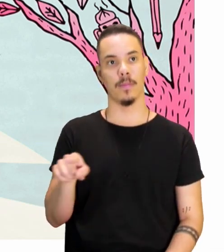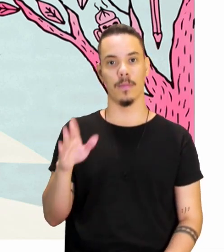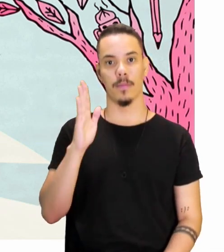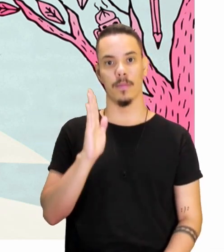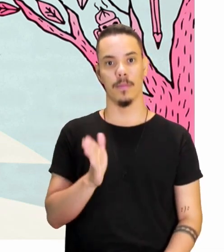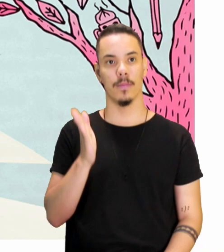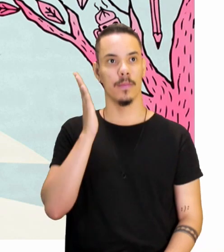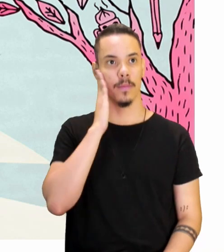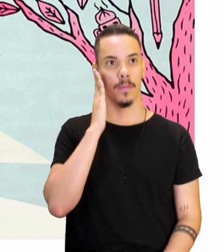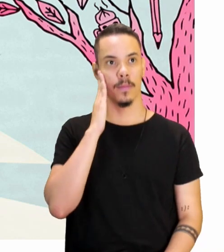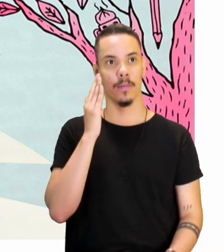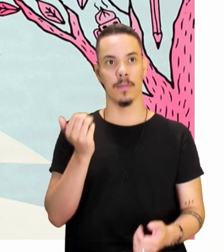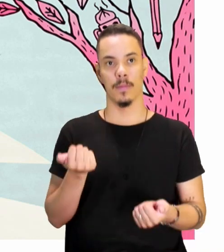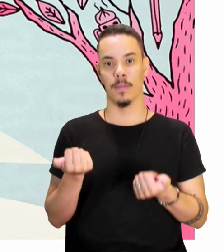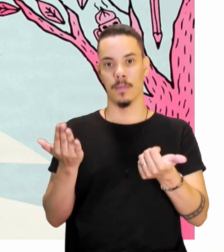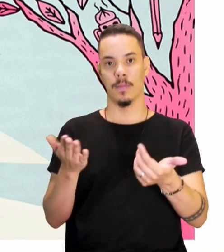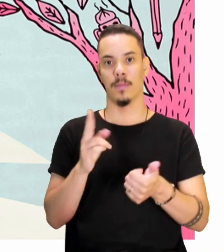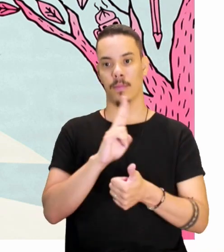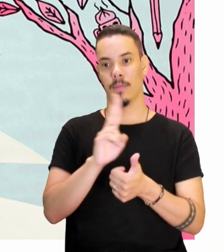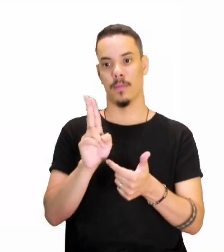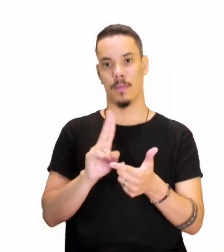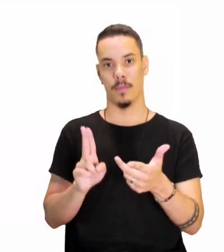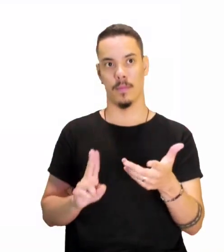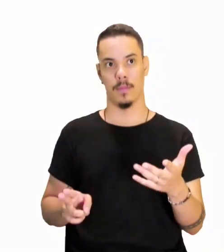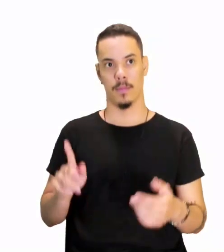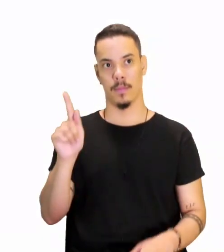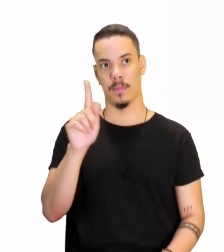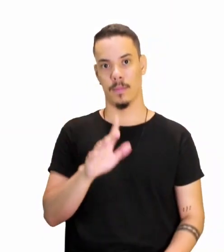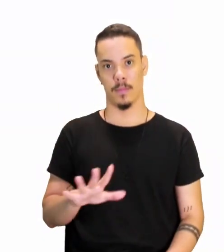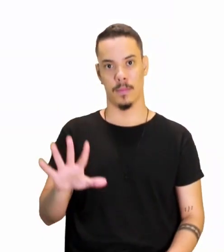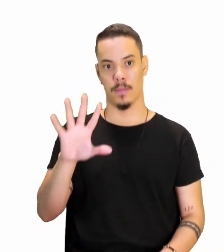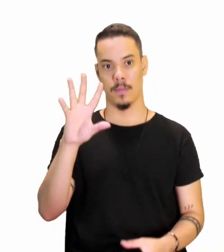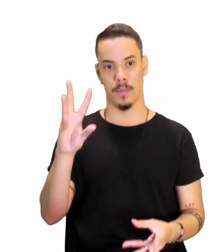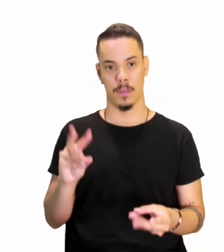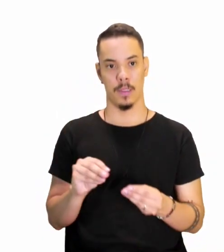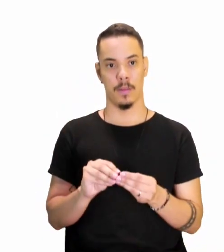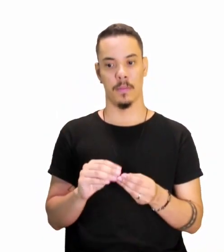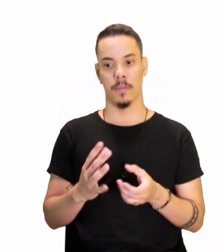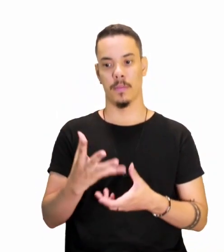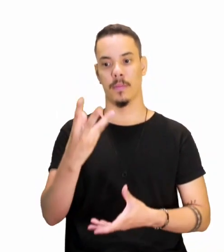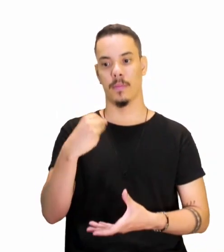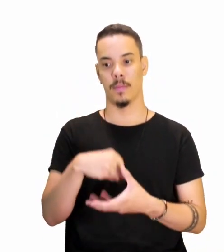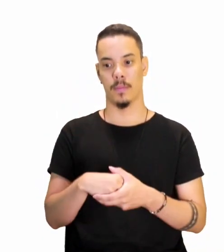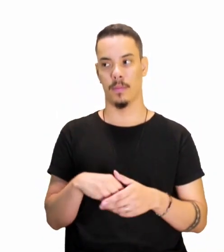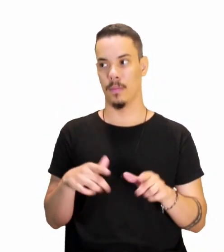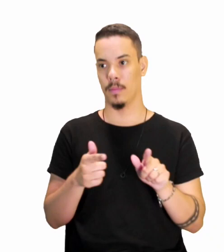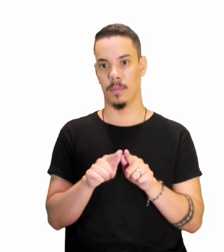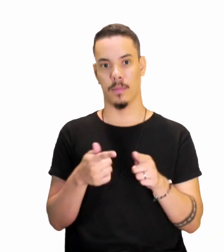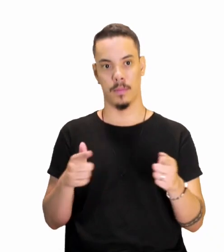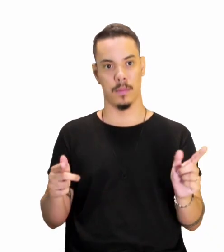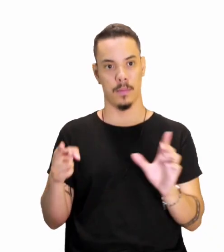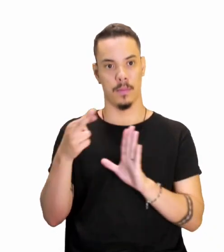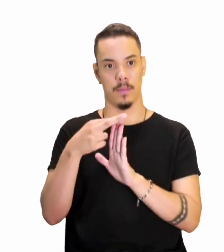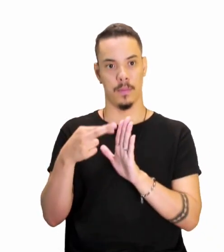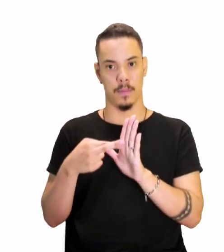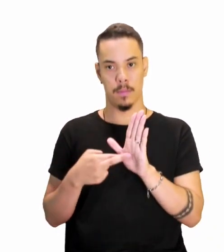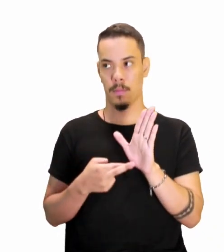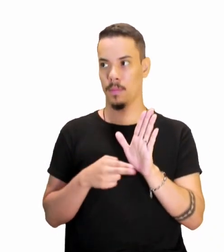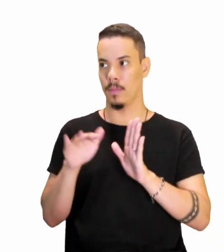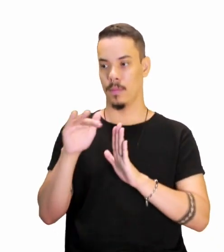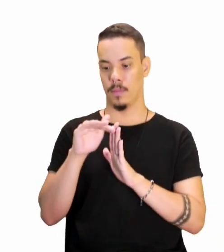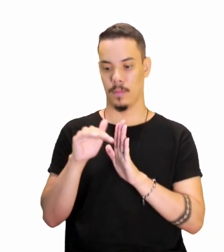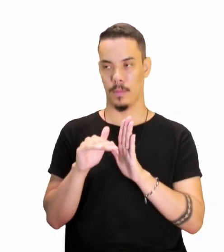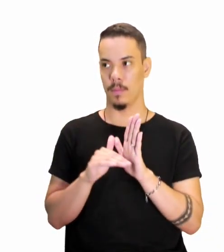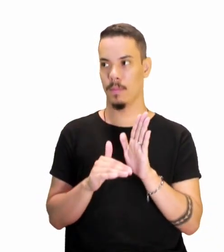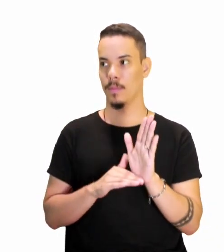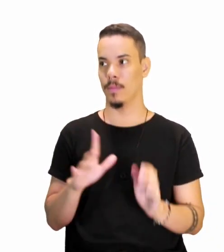substantivo, nomeia seres em geral, beleza? Lá na nossa gramática, na gramática normativa, tem o